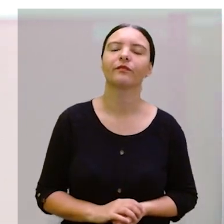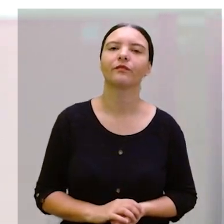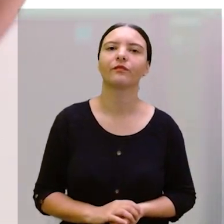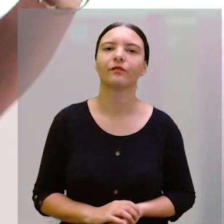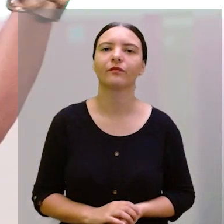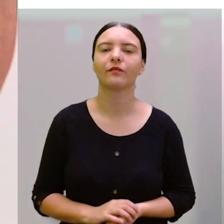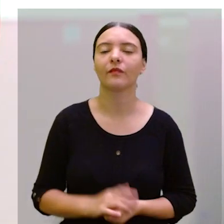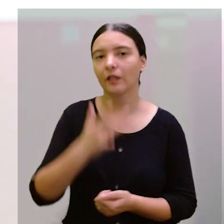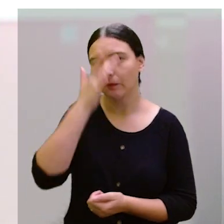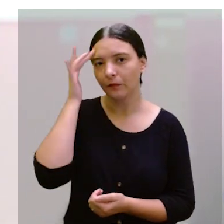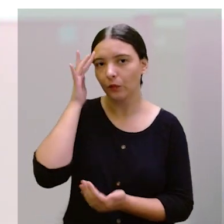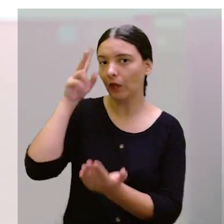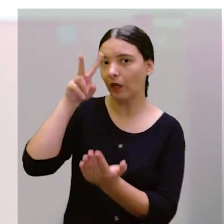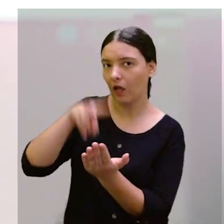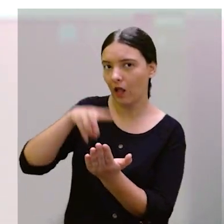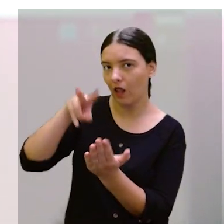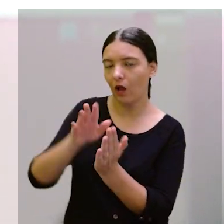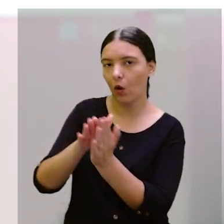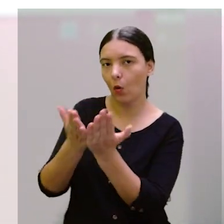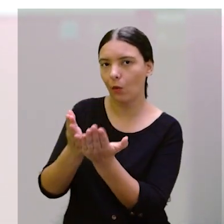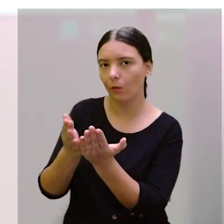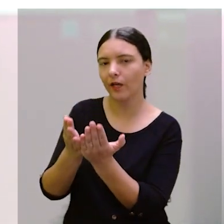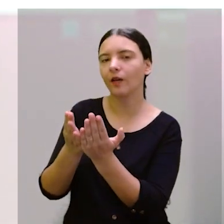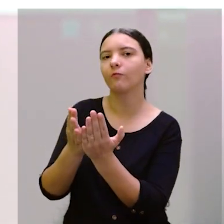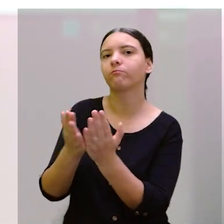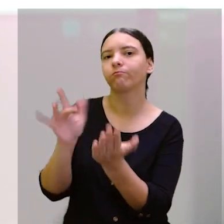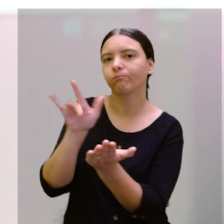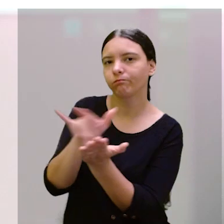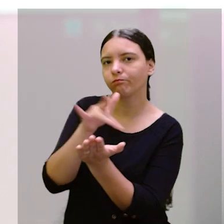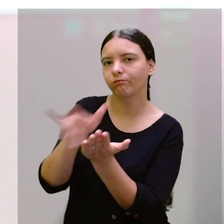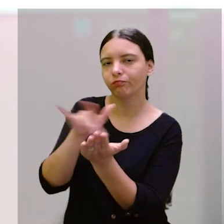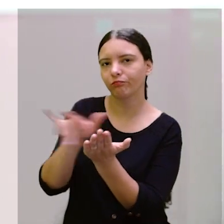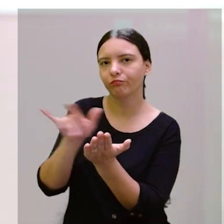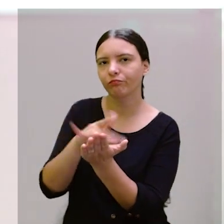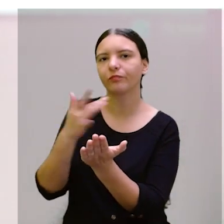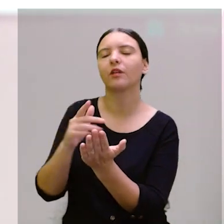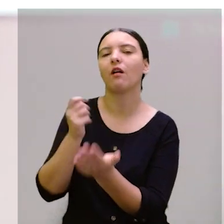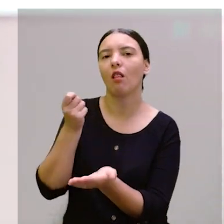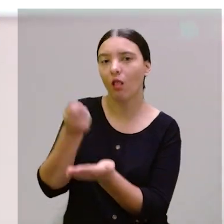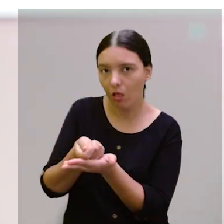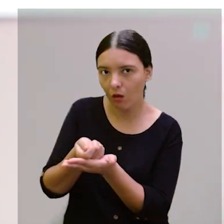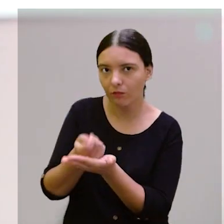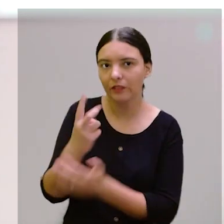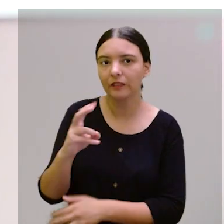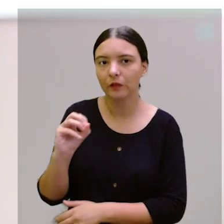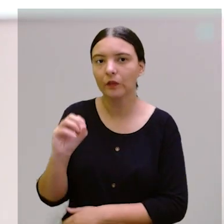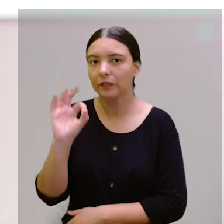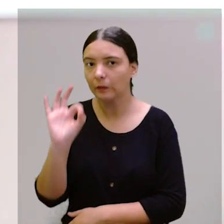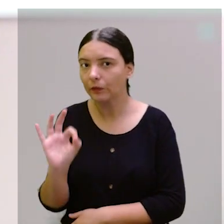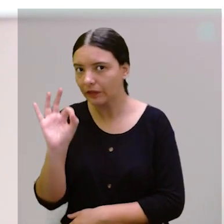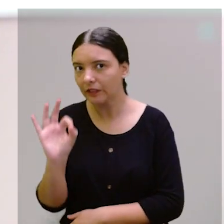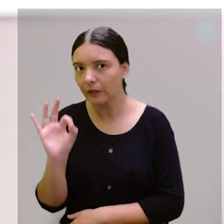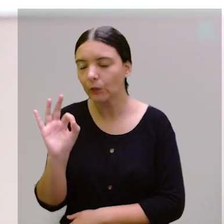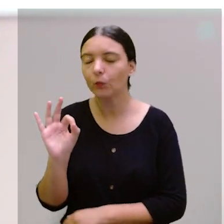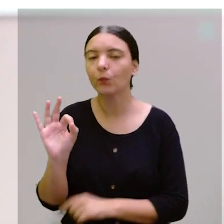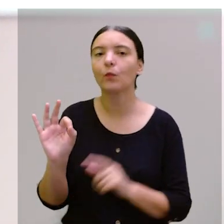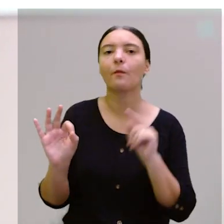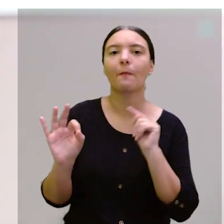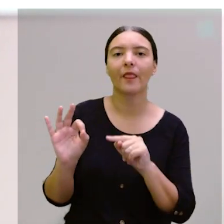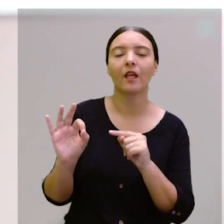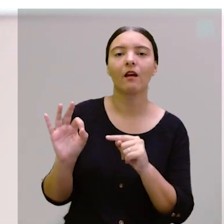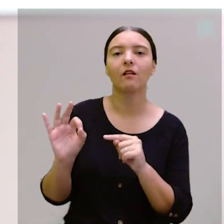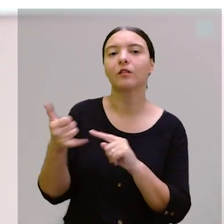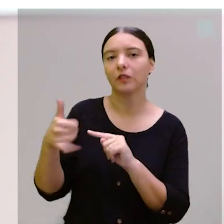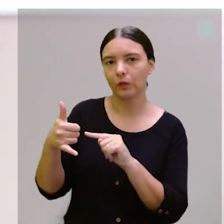50% dos leitores que compram livro digital, e-book, etc., né? Kindle, essas coisas, leem